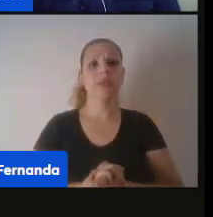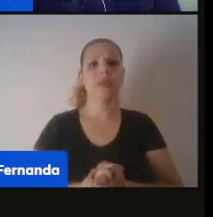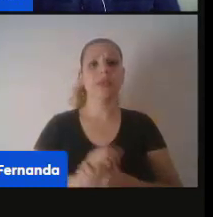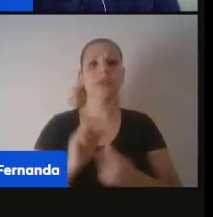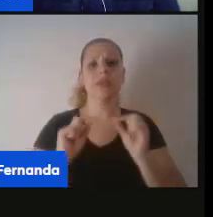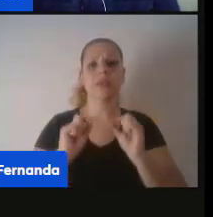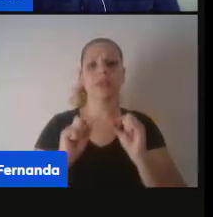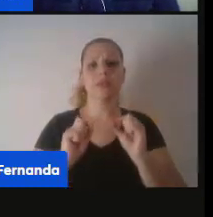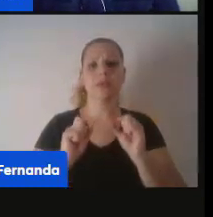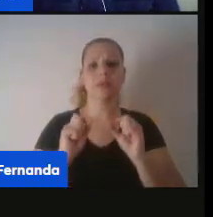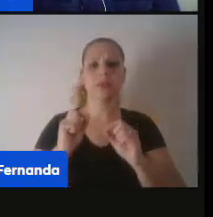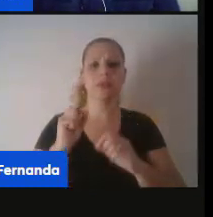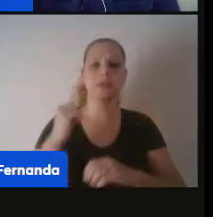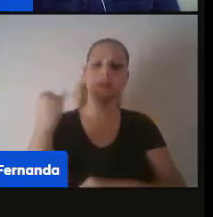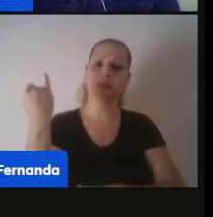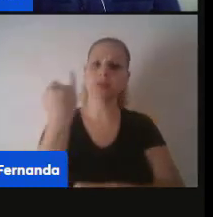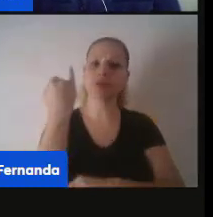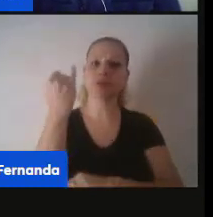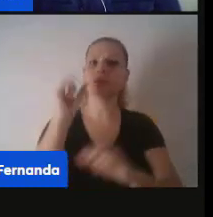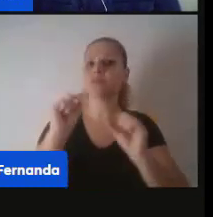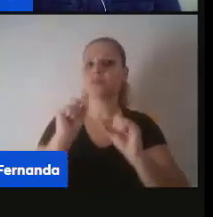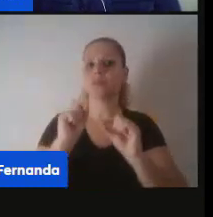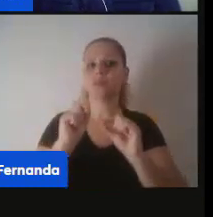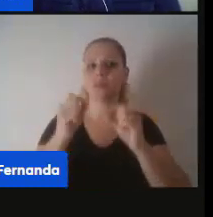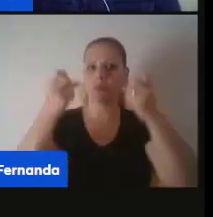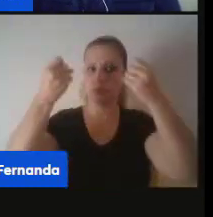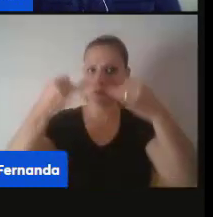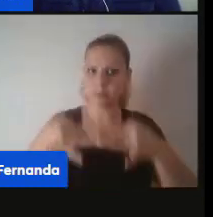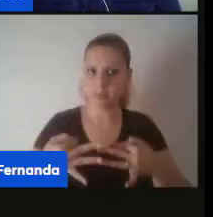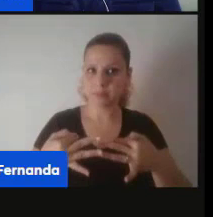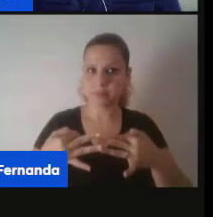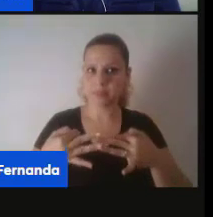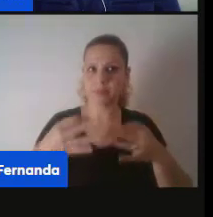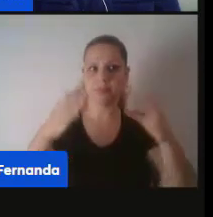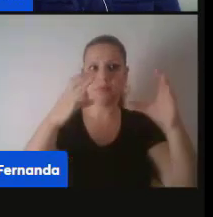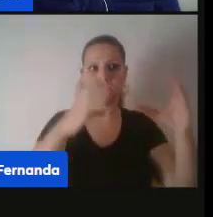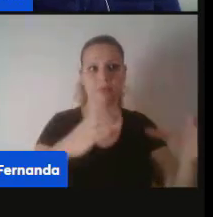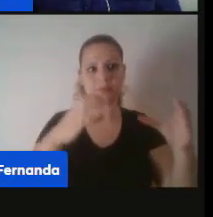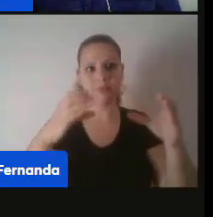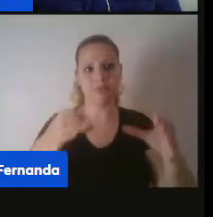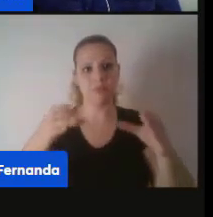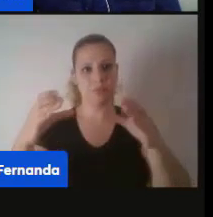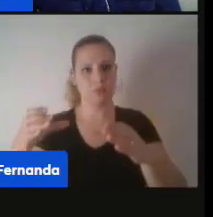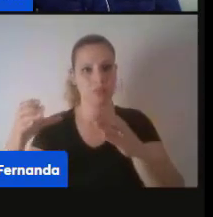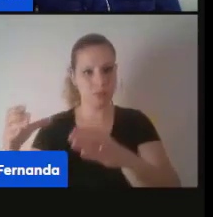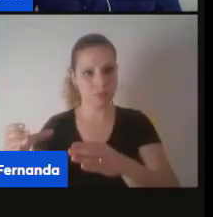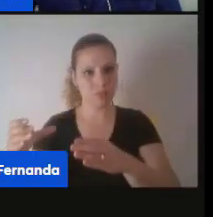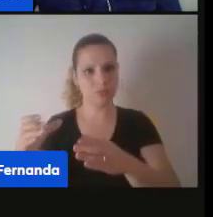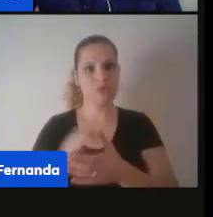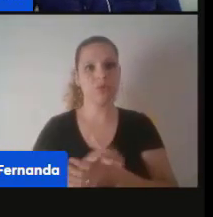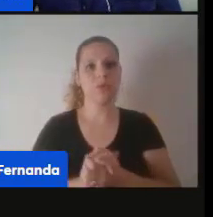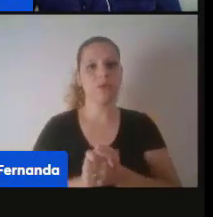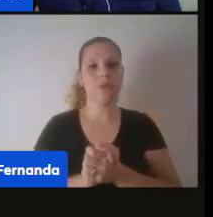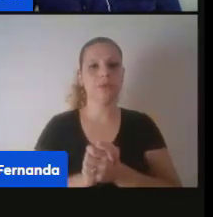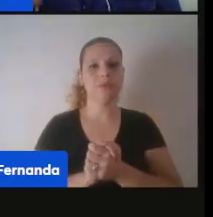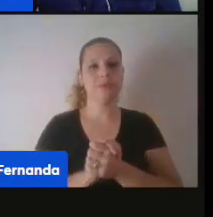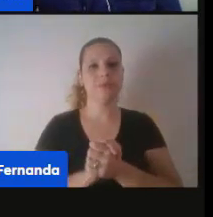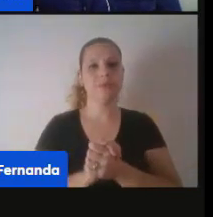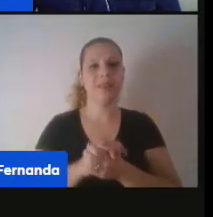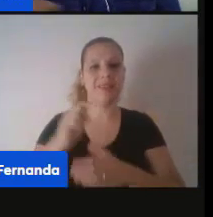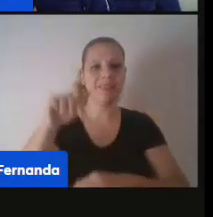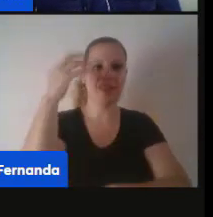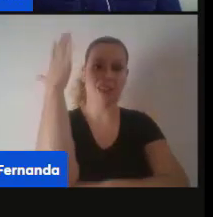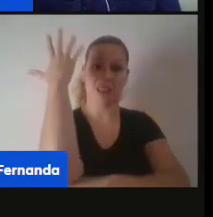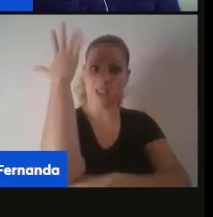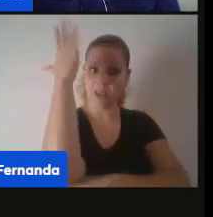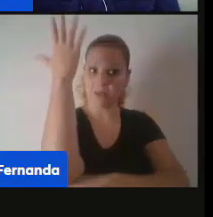Vamos destacar aqui tipos de criadores, dentre eles a gente tem que separar os servíveis e os inservíveis, tá? Aqui é uma